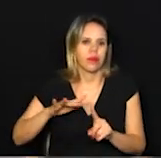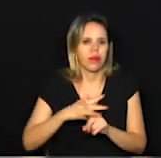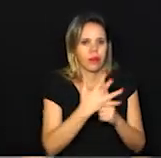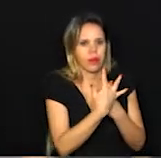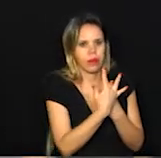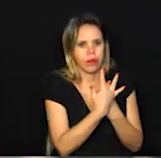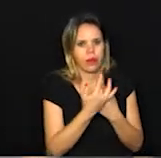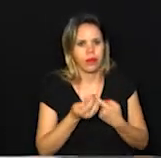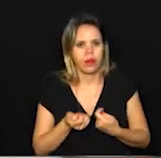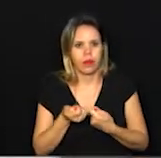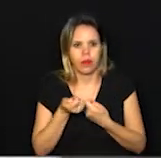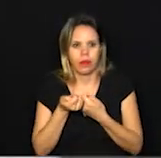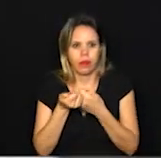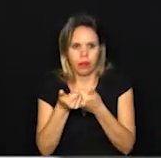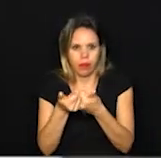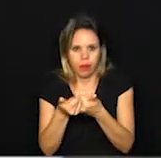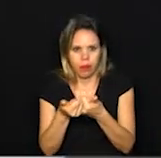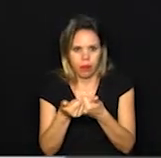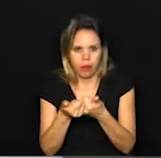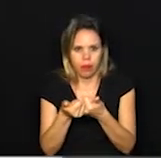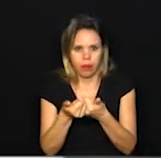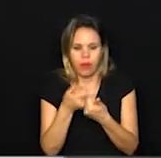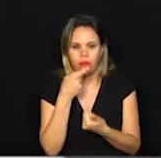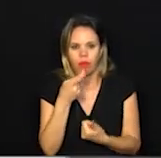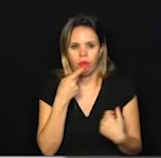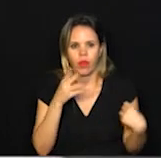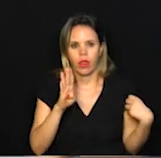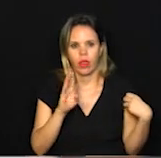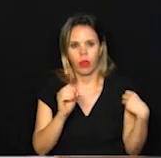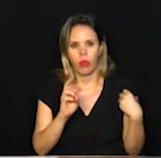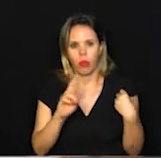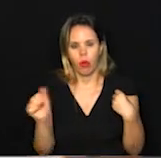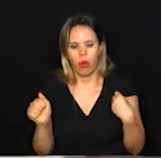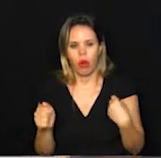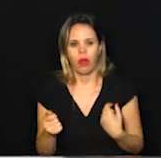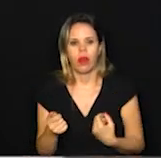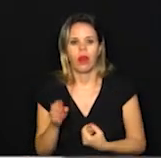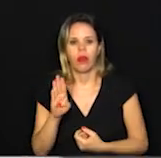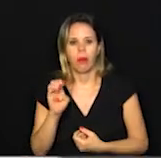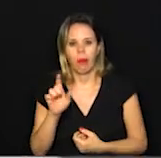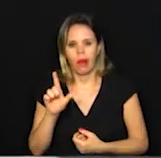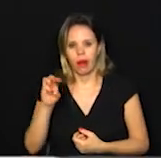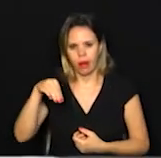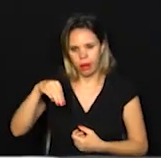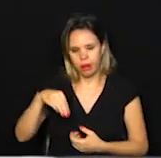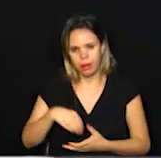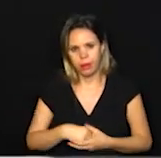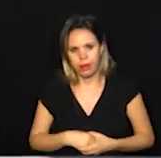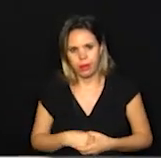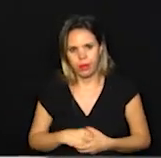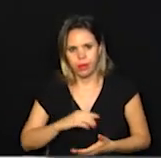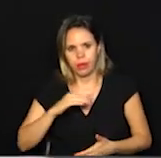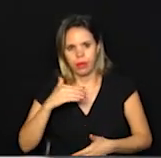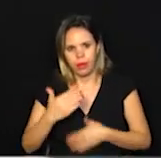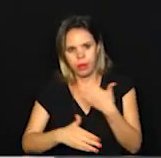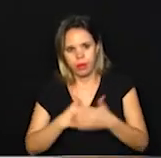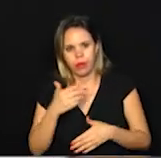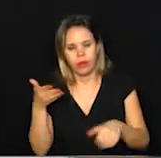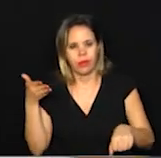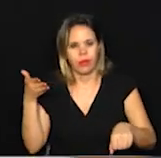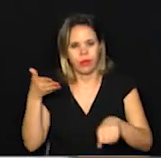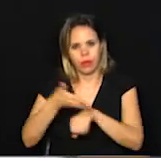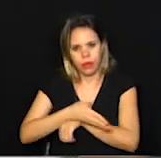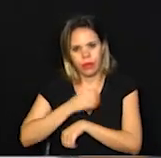Esse auxílio, nós chamamos de Bora Belém, né, que o nome que pegou aqui. E estamos no processo de